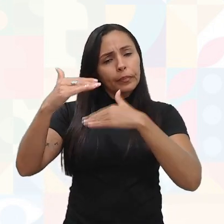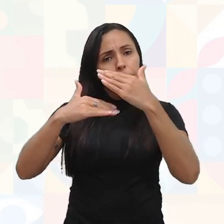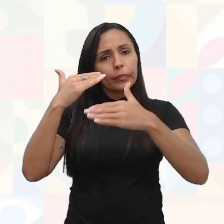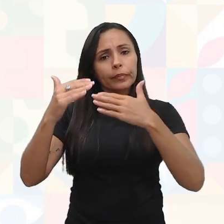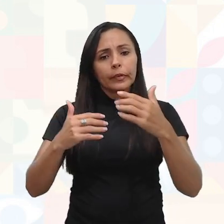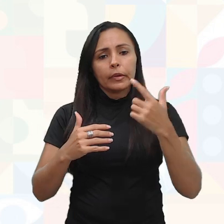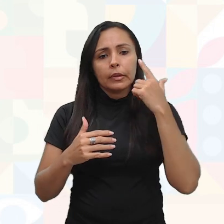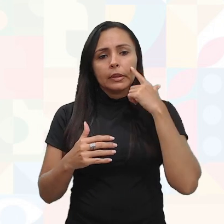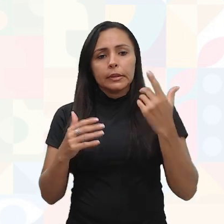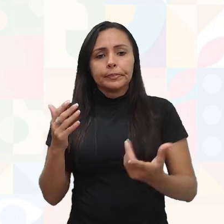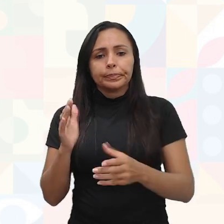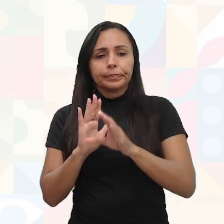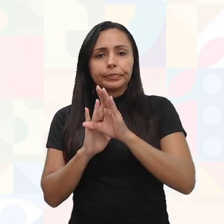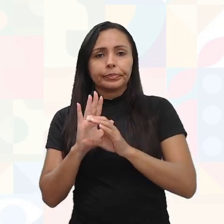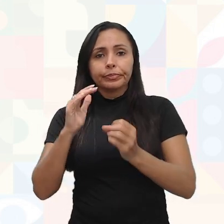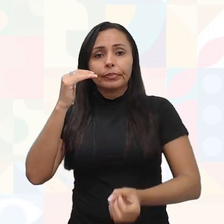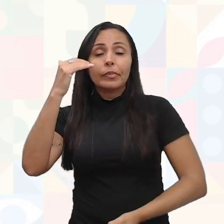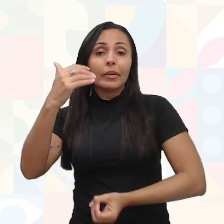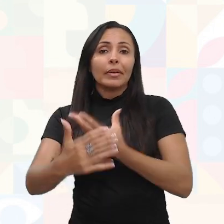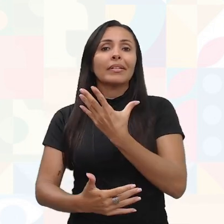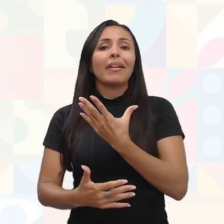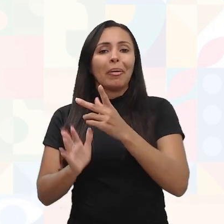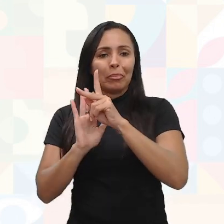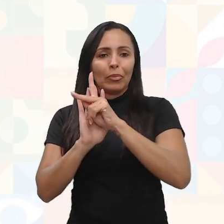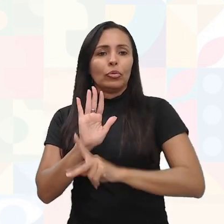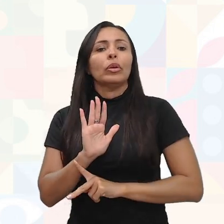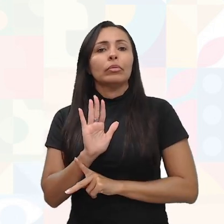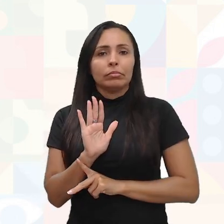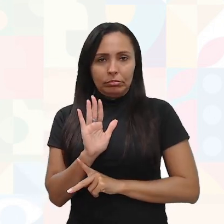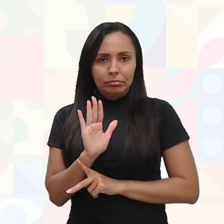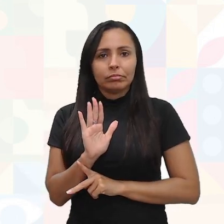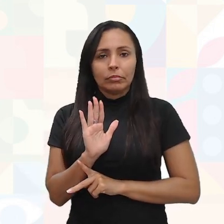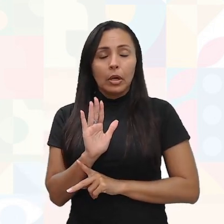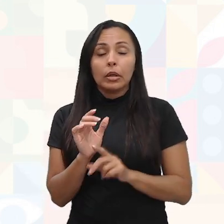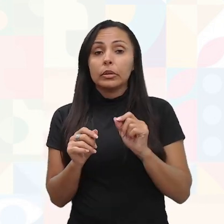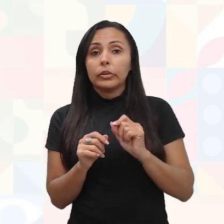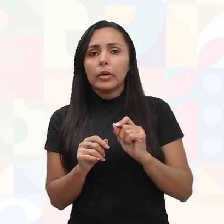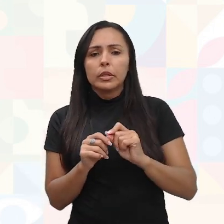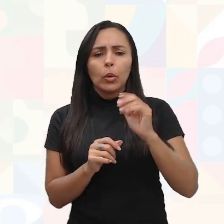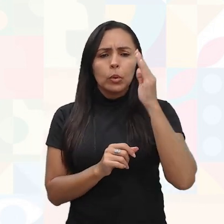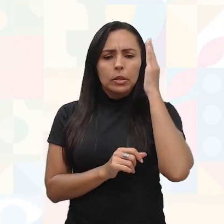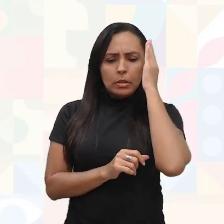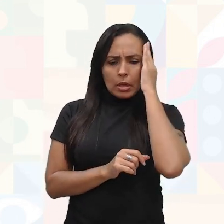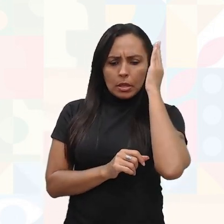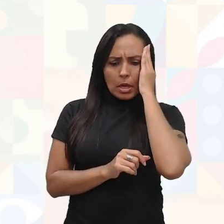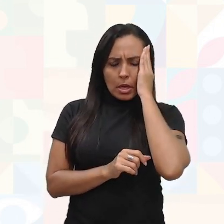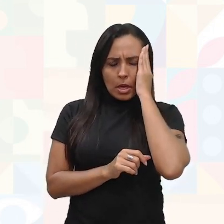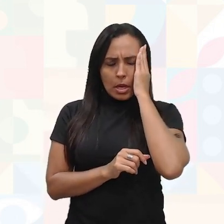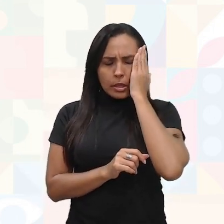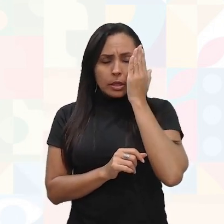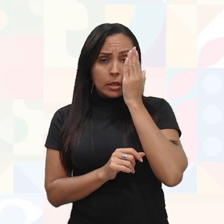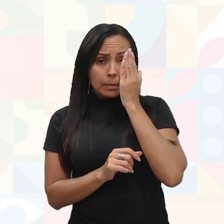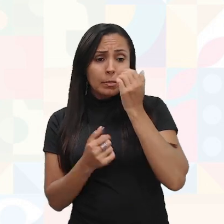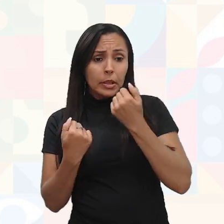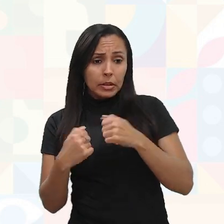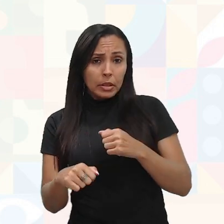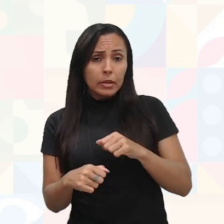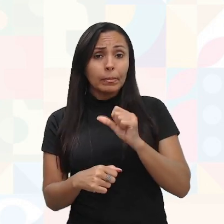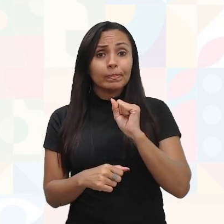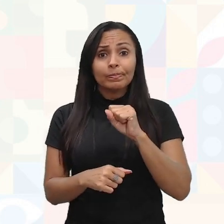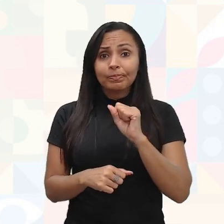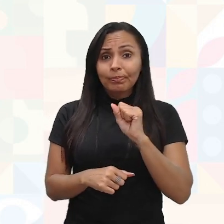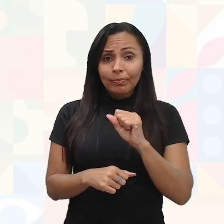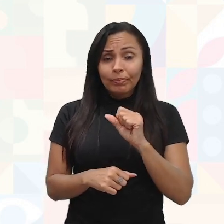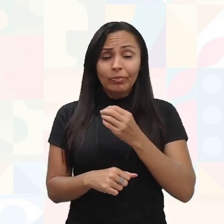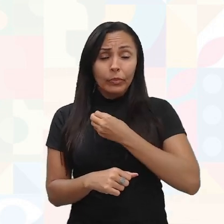a competência de criar projetos, né? De fazer um entendimento do que a gente precisa que exista